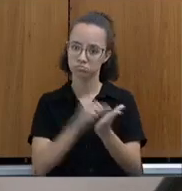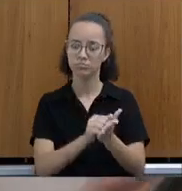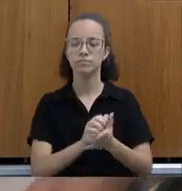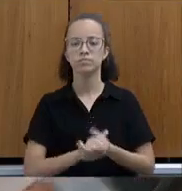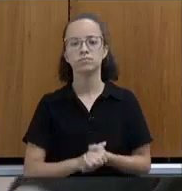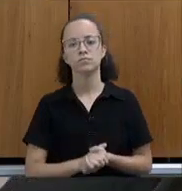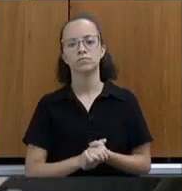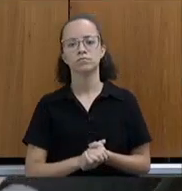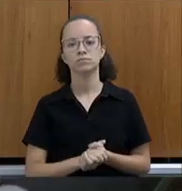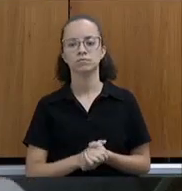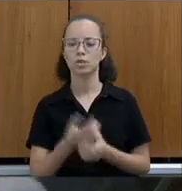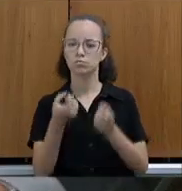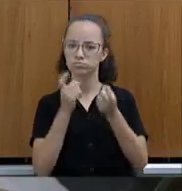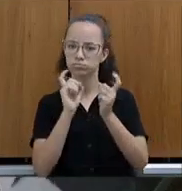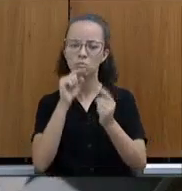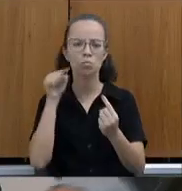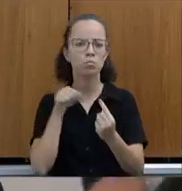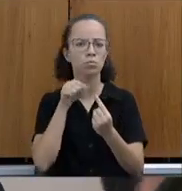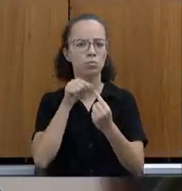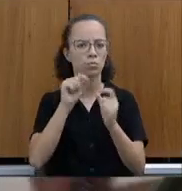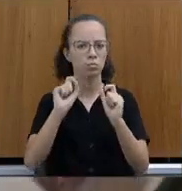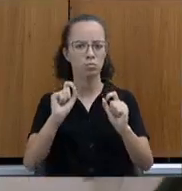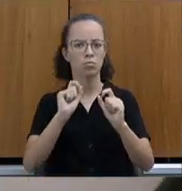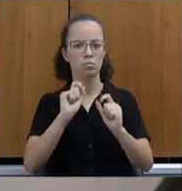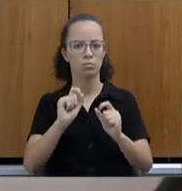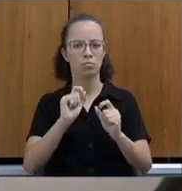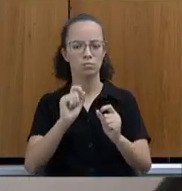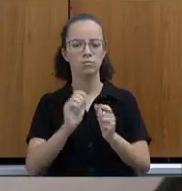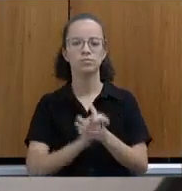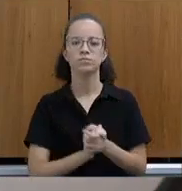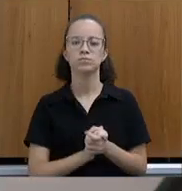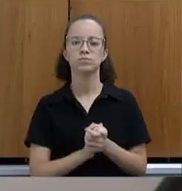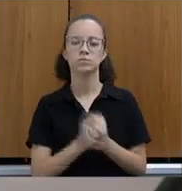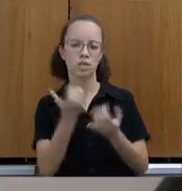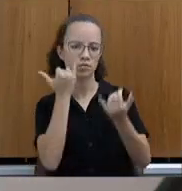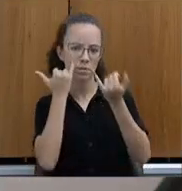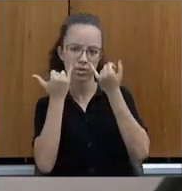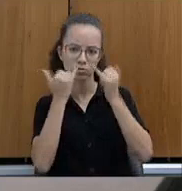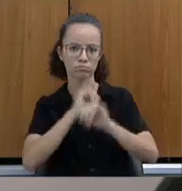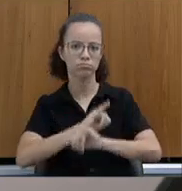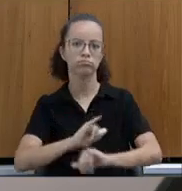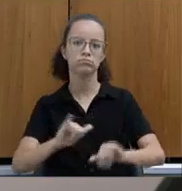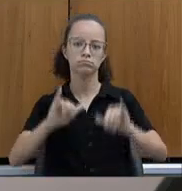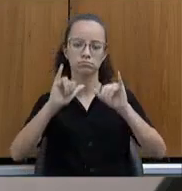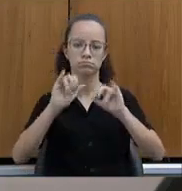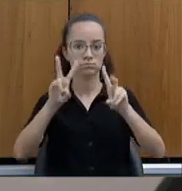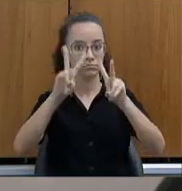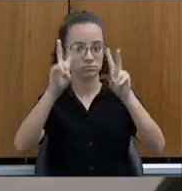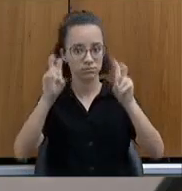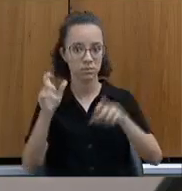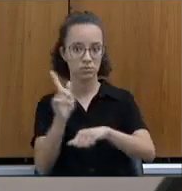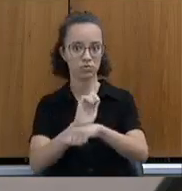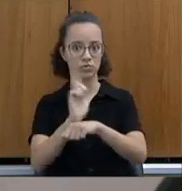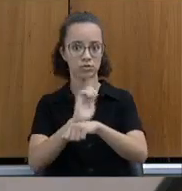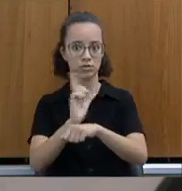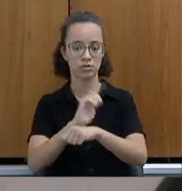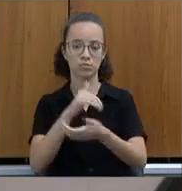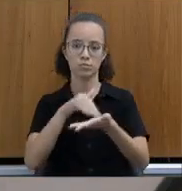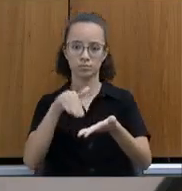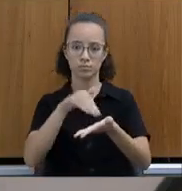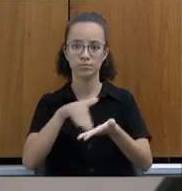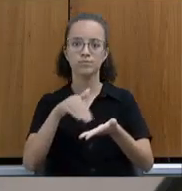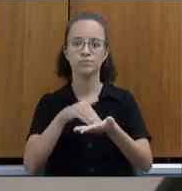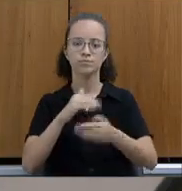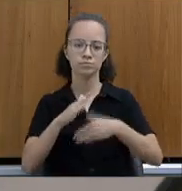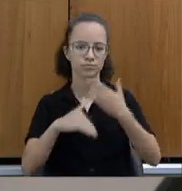Esta reunião se destina a prestar informações sobre a gestão da Secretaria